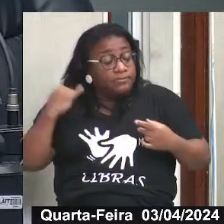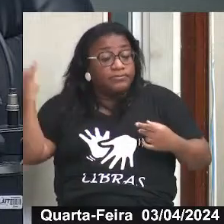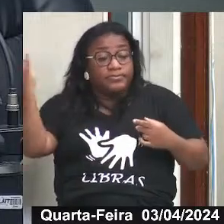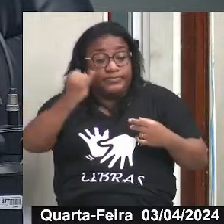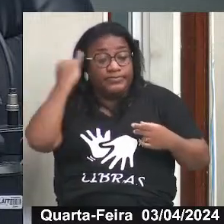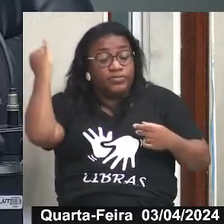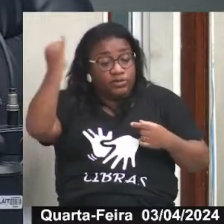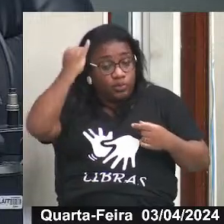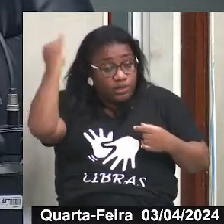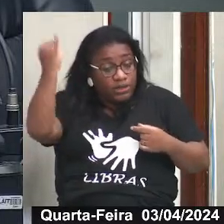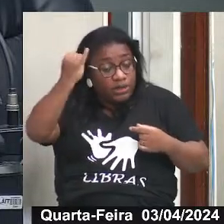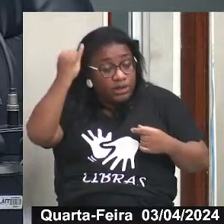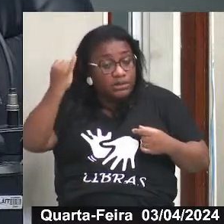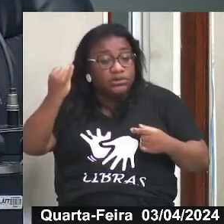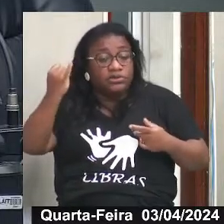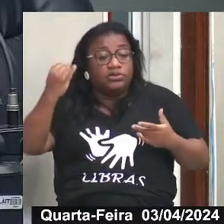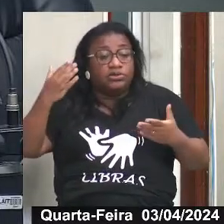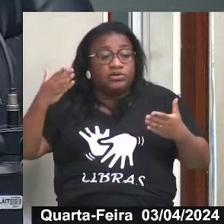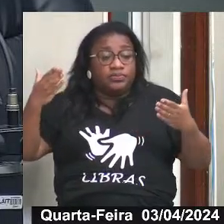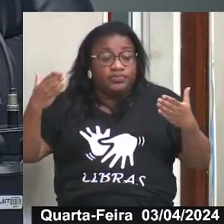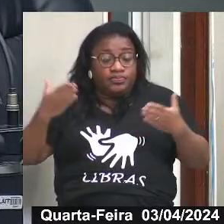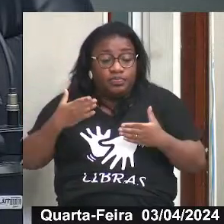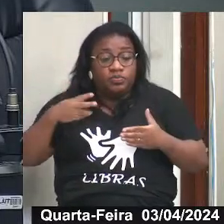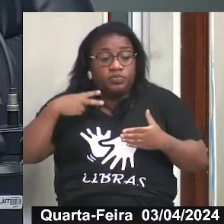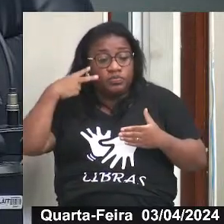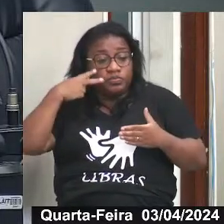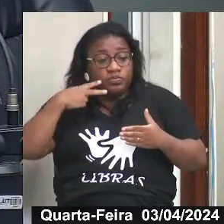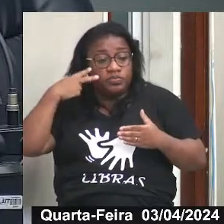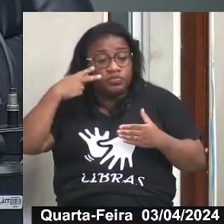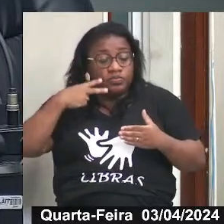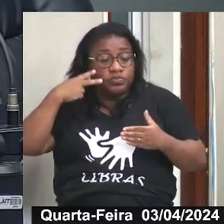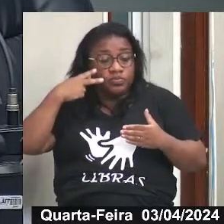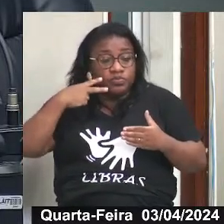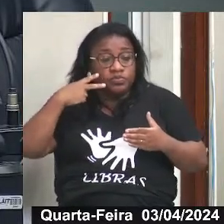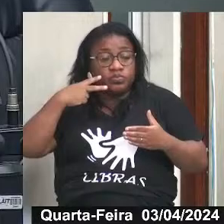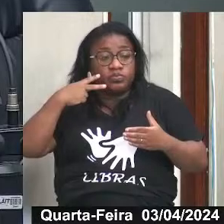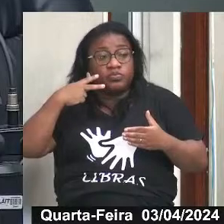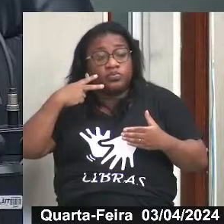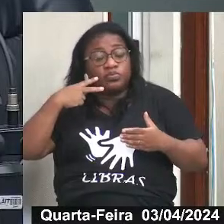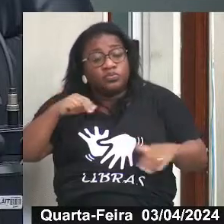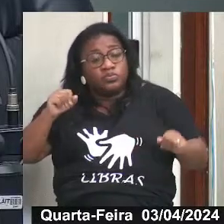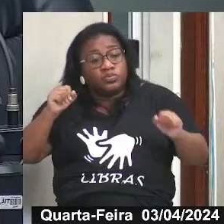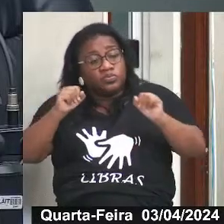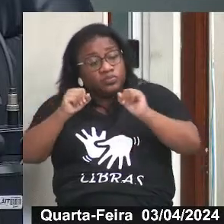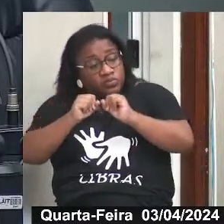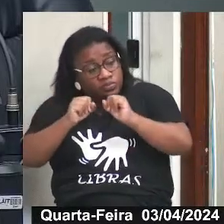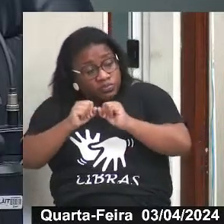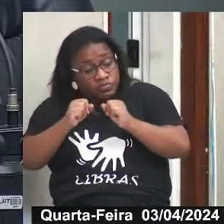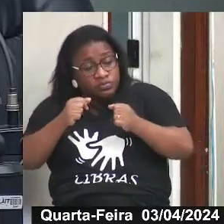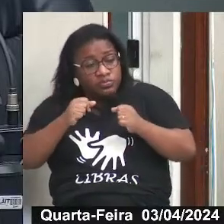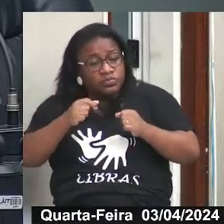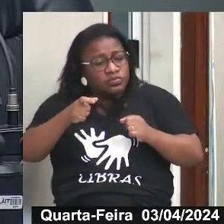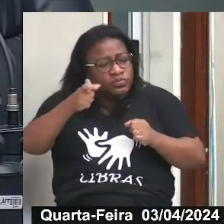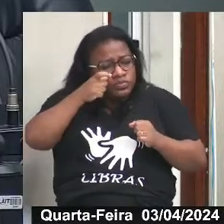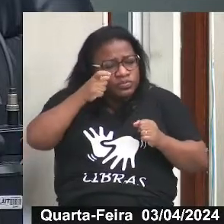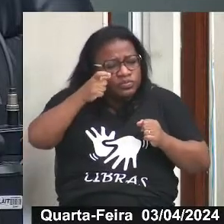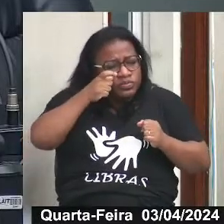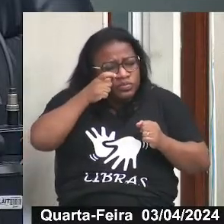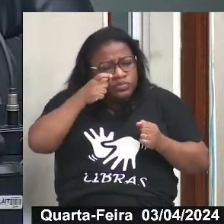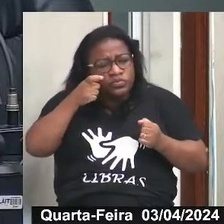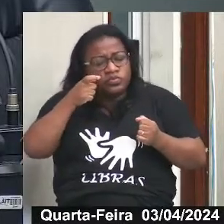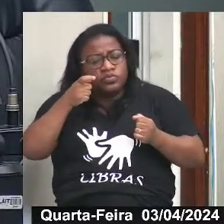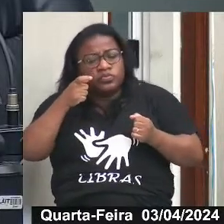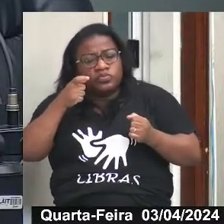muito importante que foi levantada aqui pelos vereadores, em uma das minhas ações fiscalizatórias,